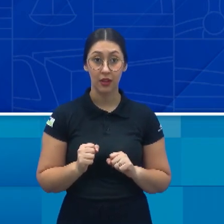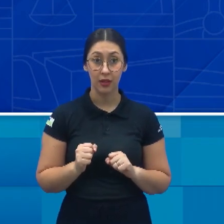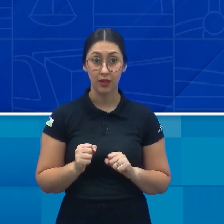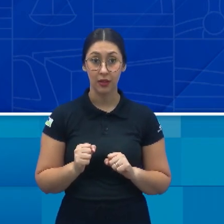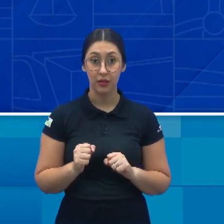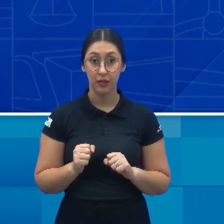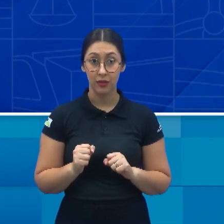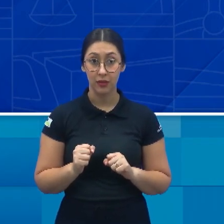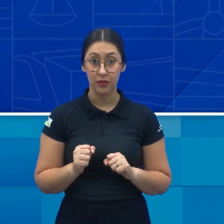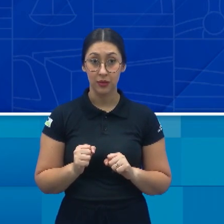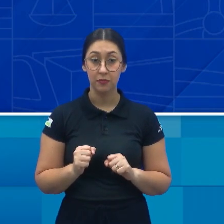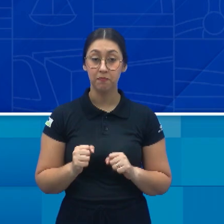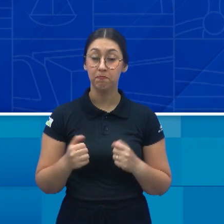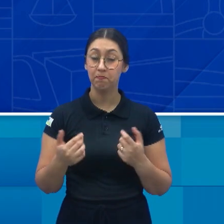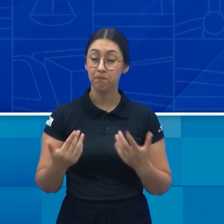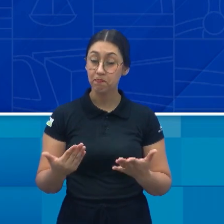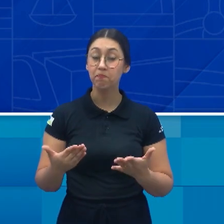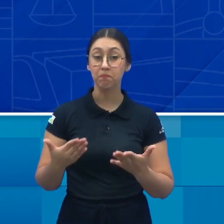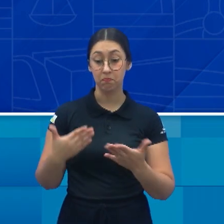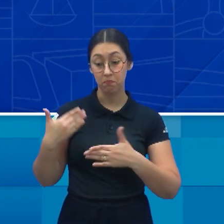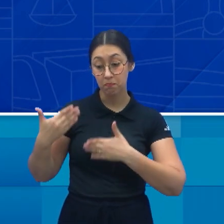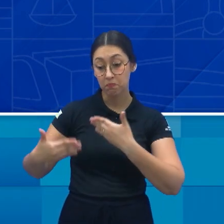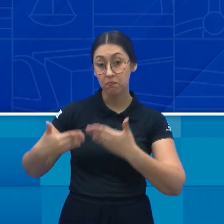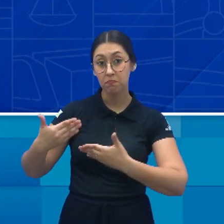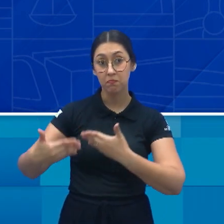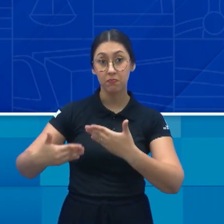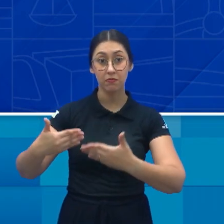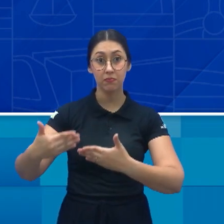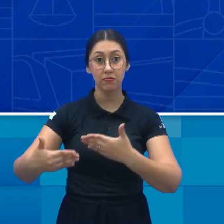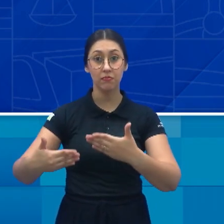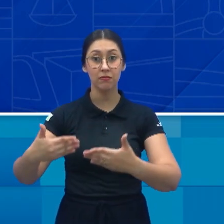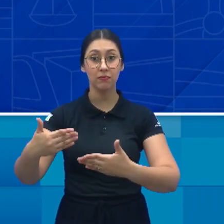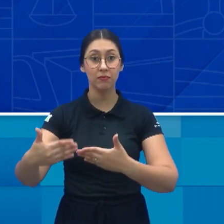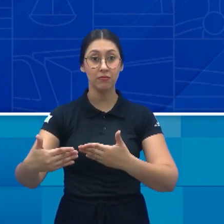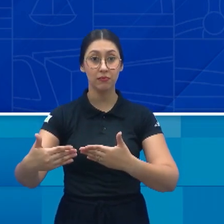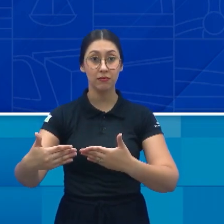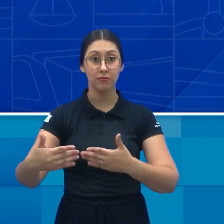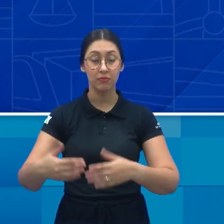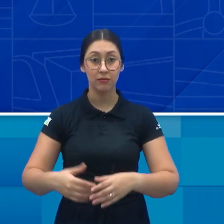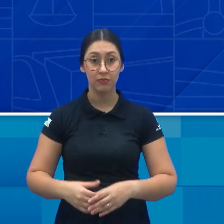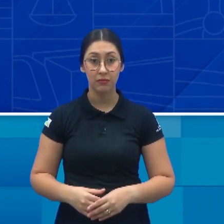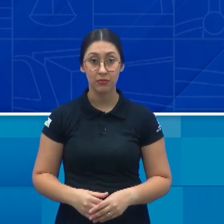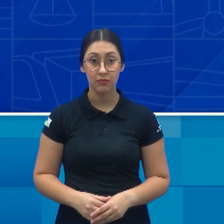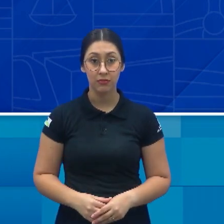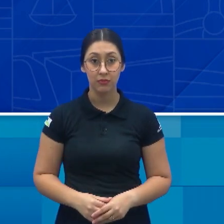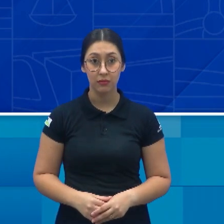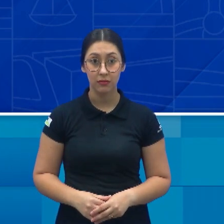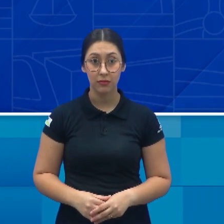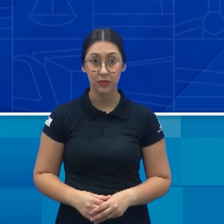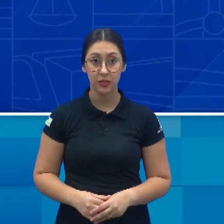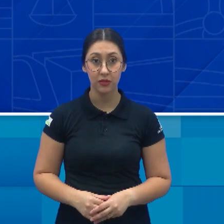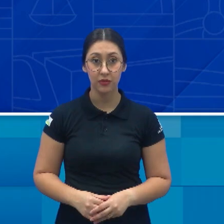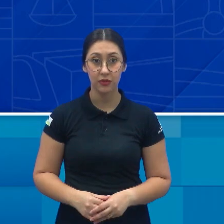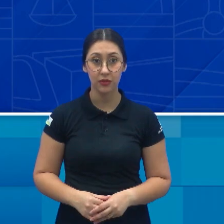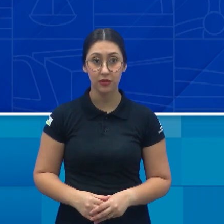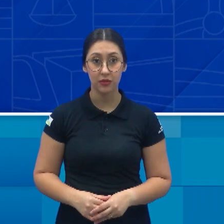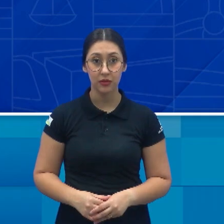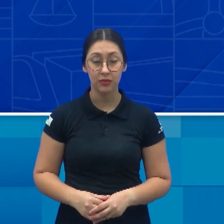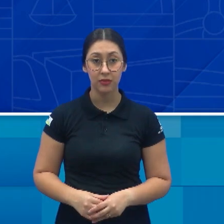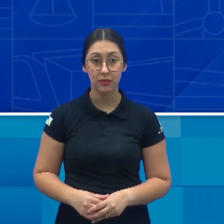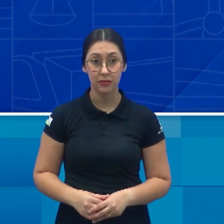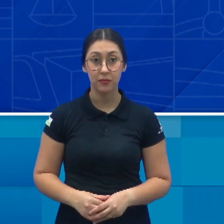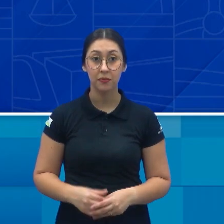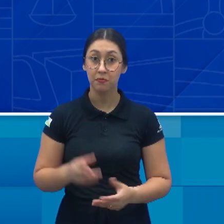ONG Acredite, passou por longas sessões de fisioterapia e hidroterapia, além de uso de órteses no joelho. Apesar de